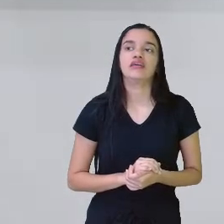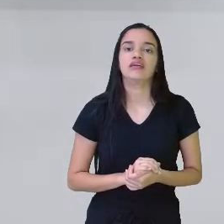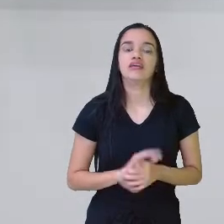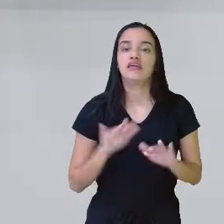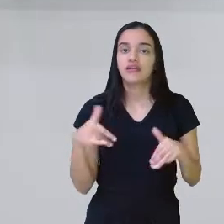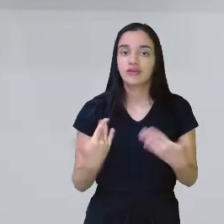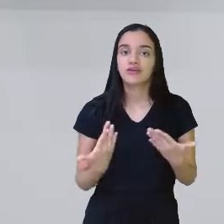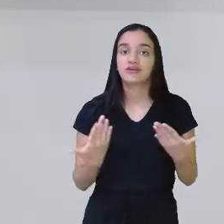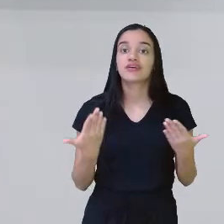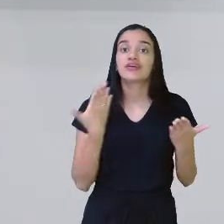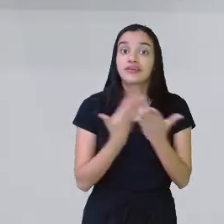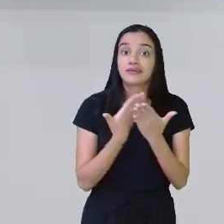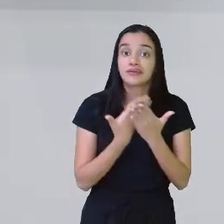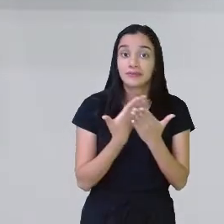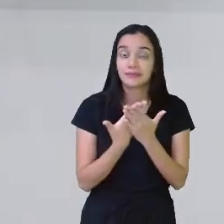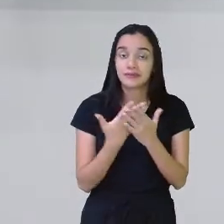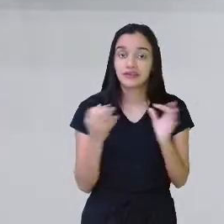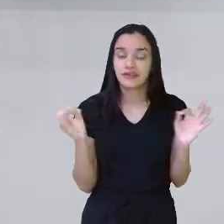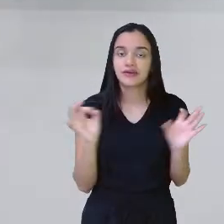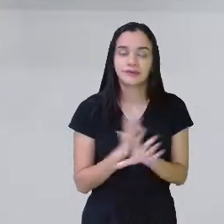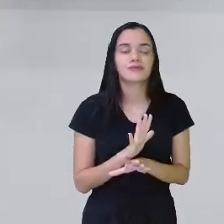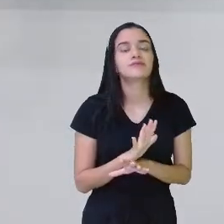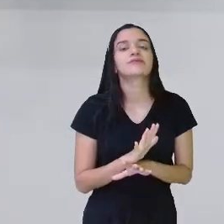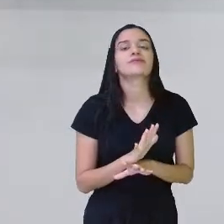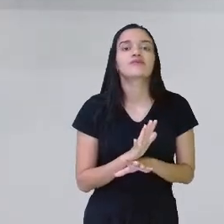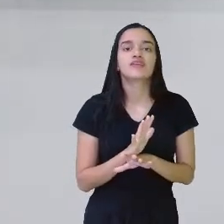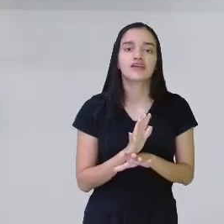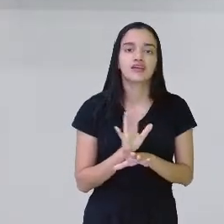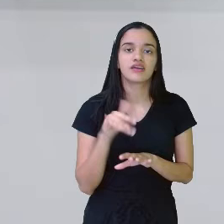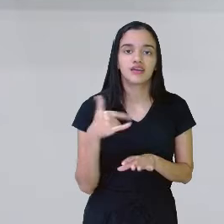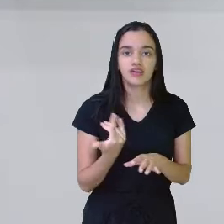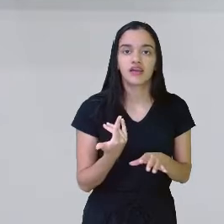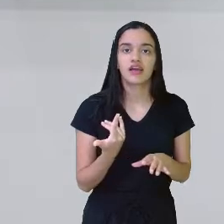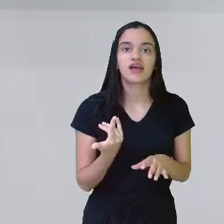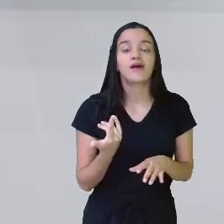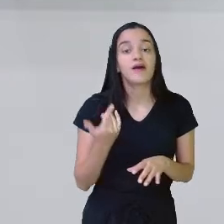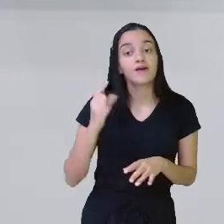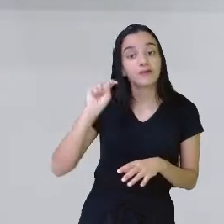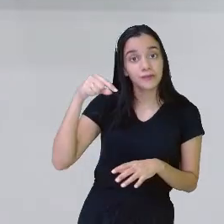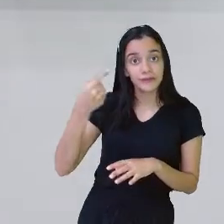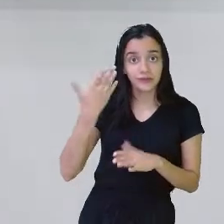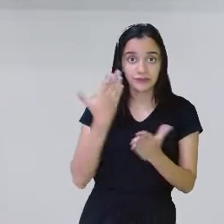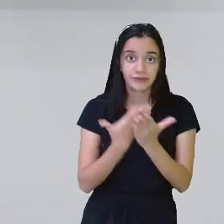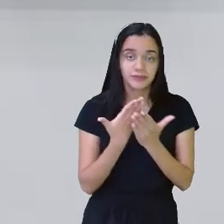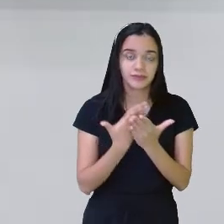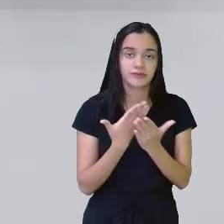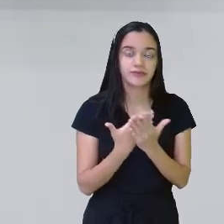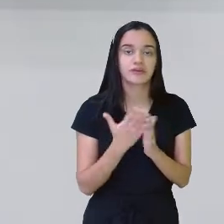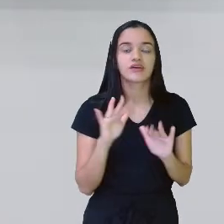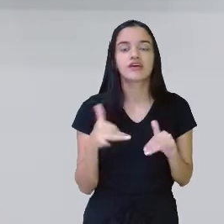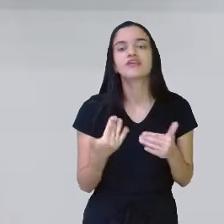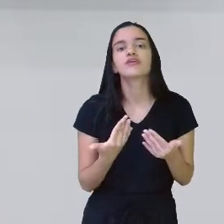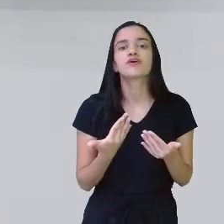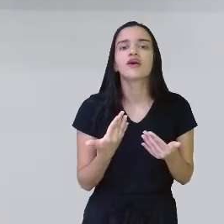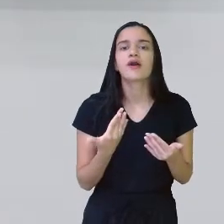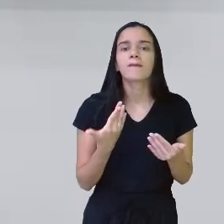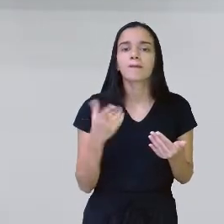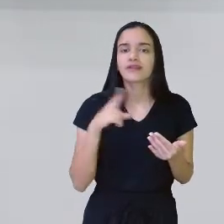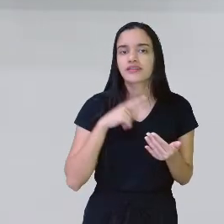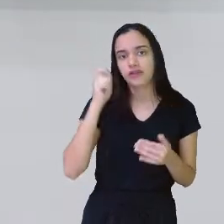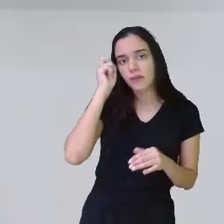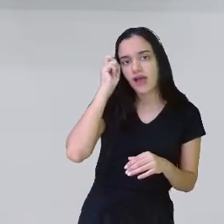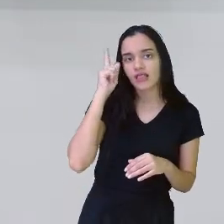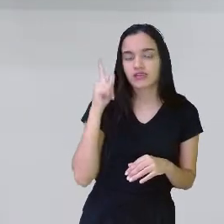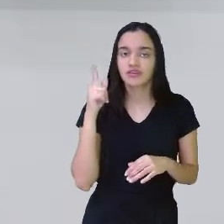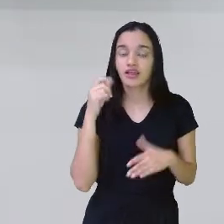E aí a gente termina a aula com ele, tá? E os exemplos de argumento eu trago na próxima aula. Uma forma de compor as